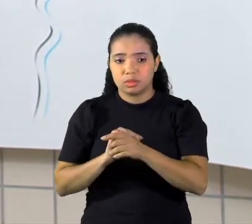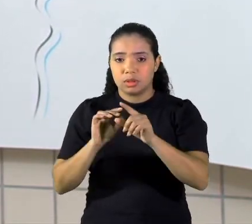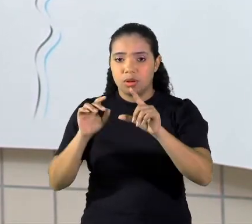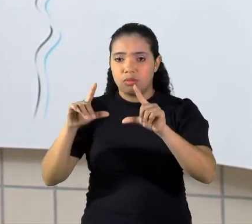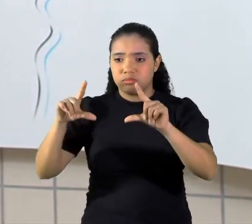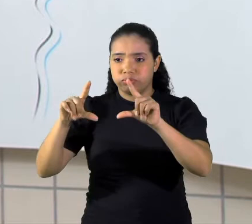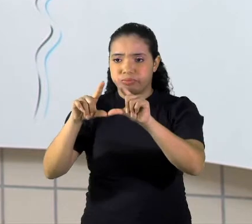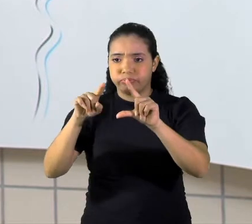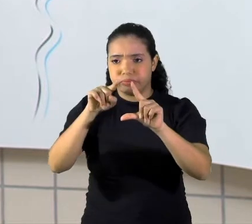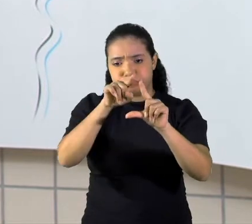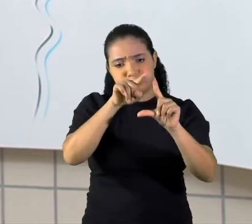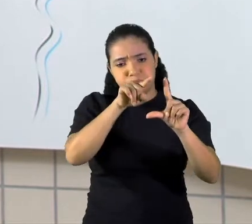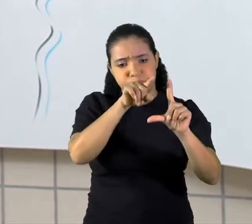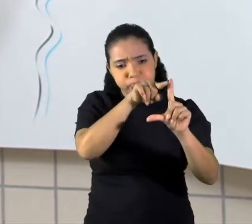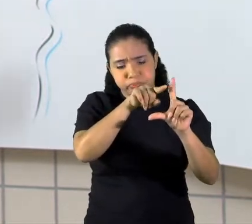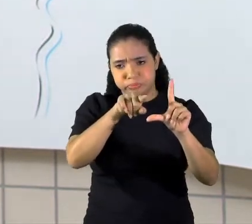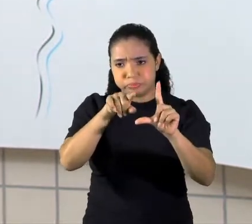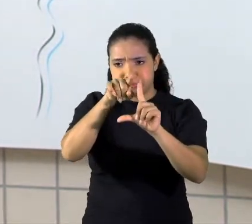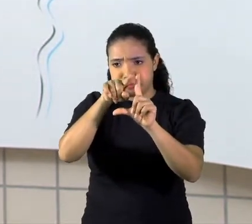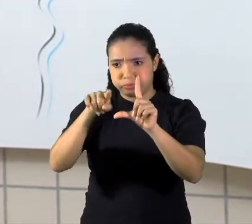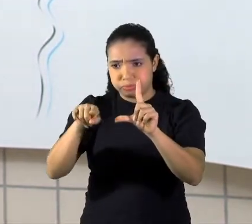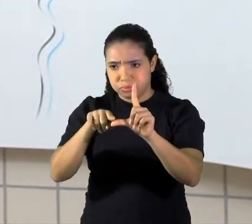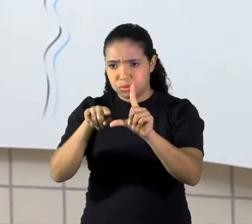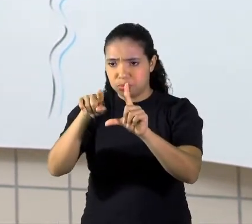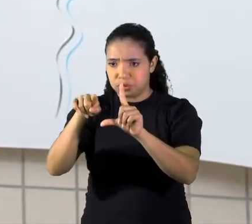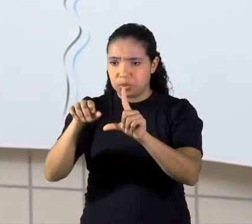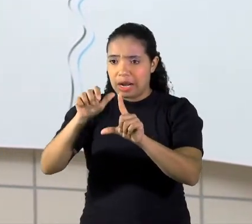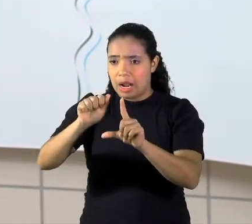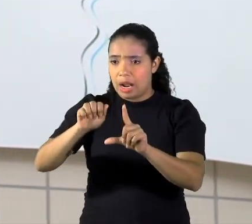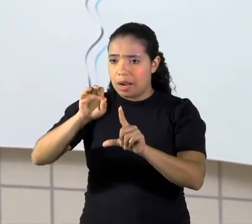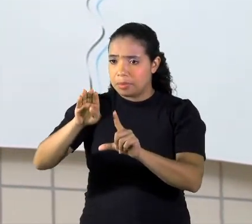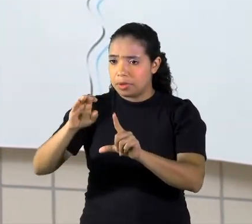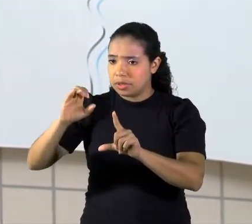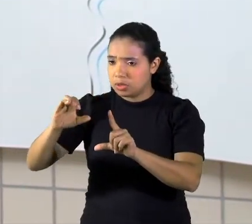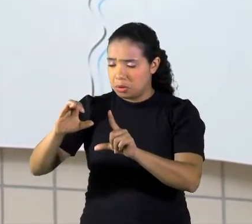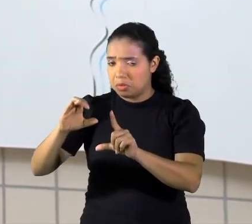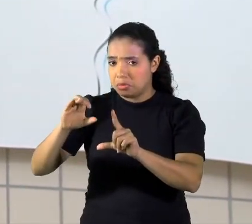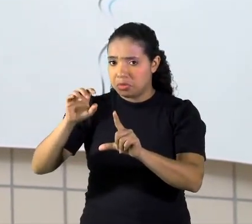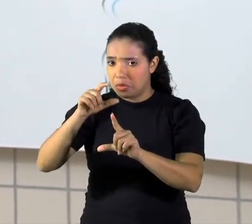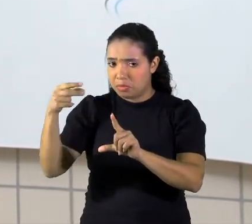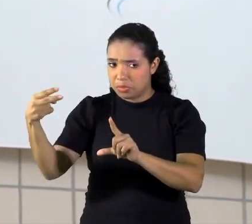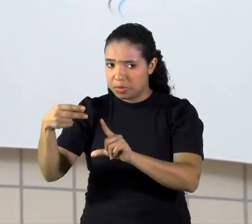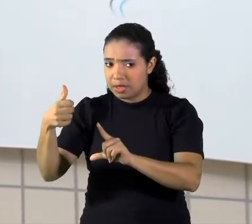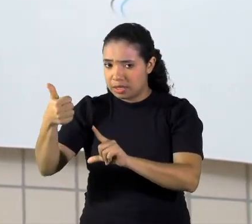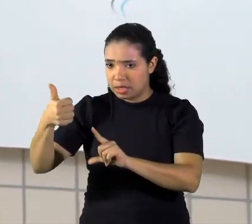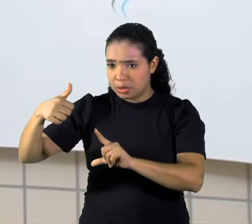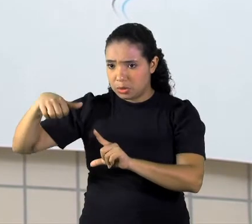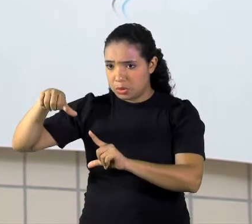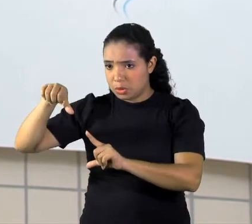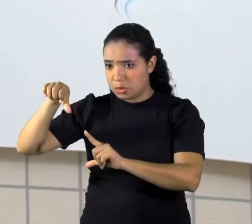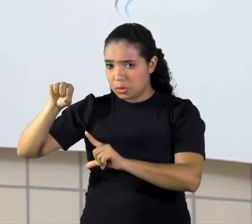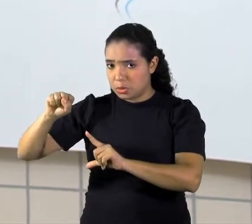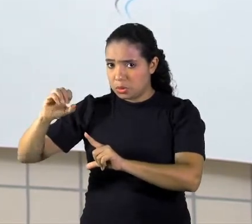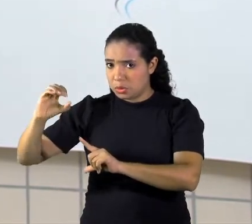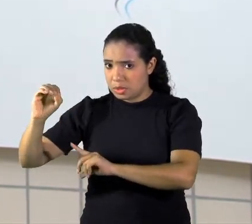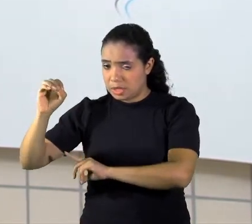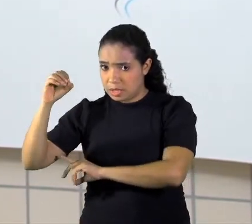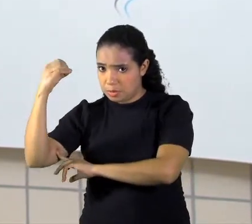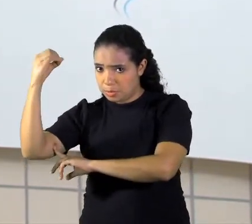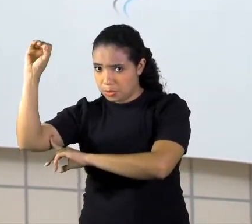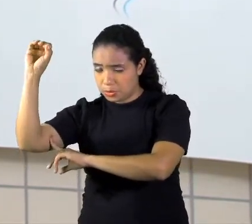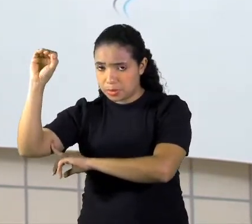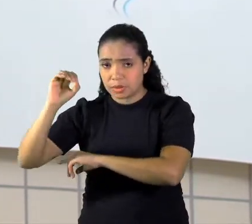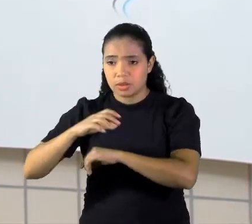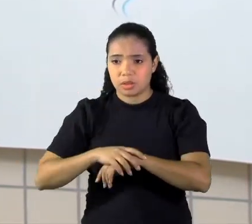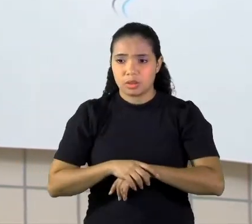eu tenho 180 graus, ok? Bom, vamos supor que aqui fosse 30, só um